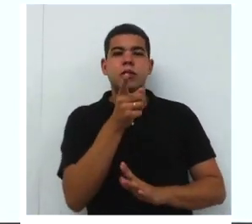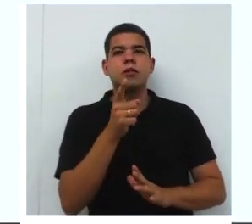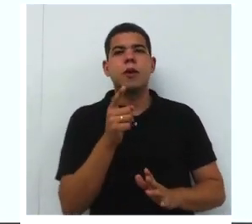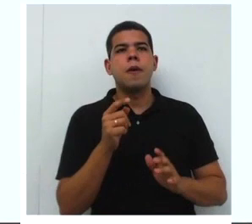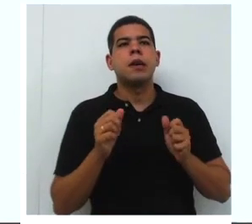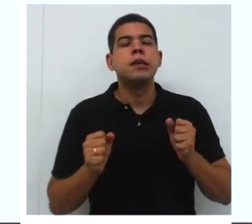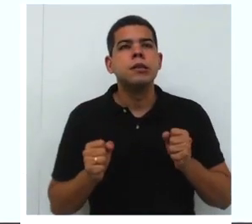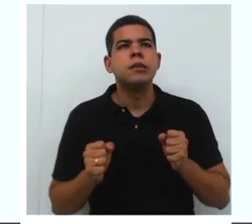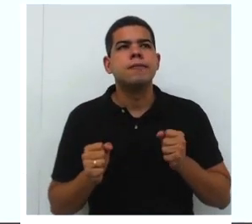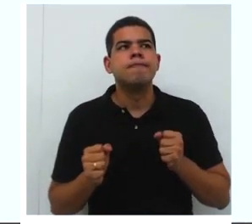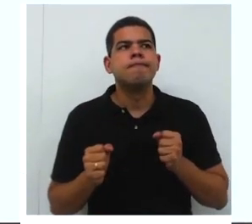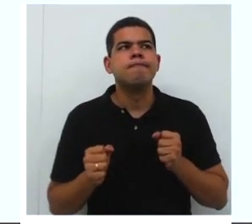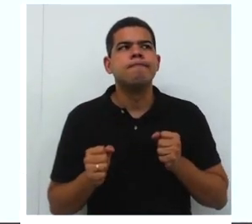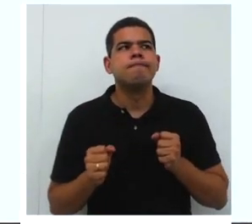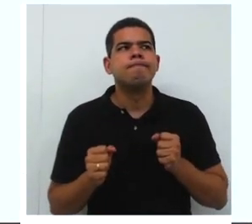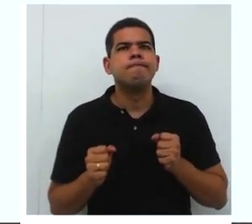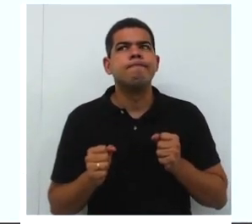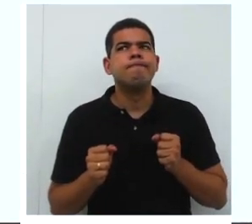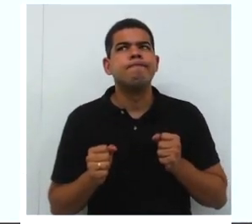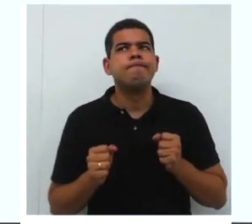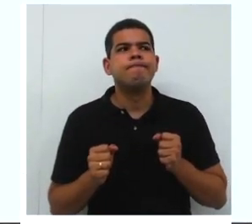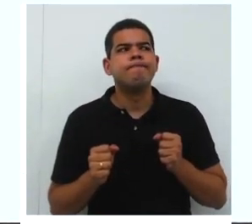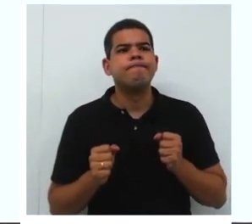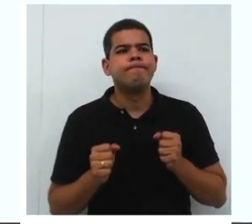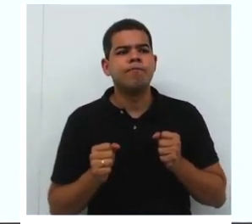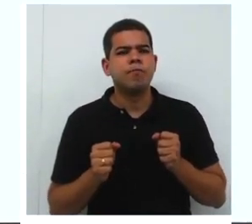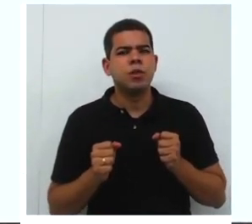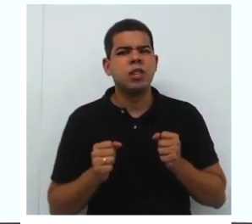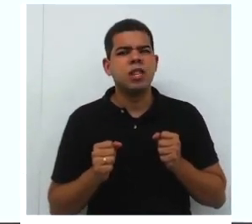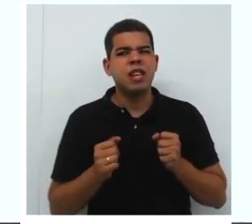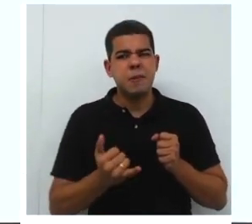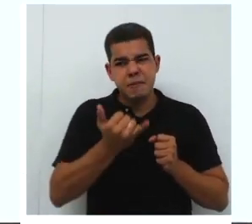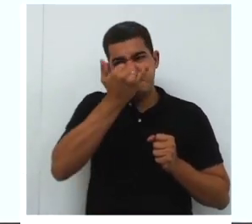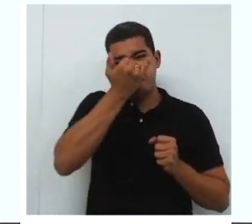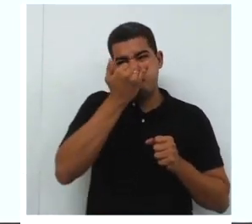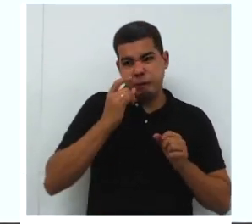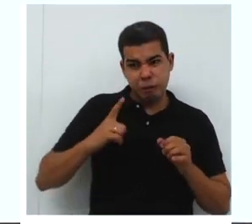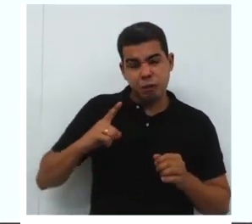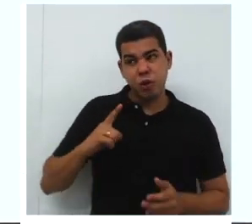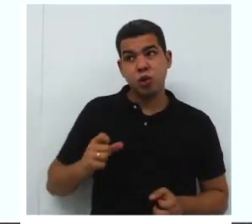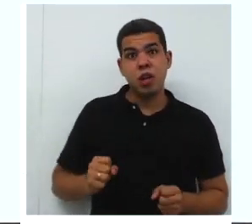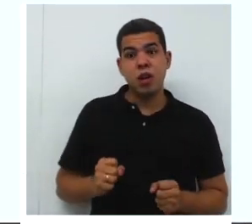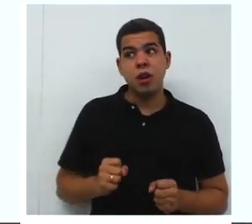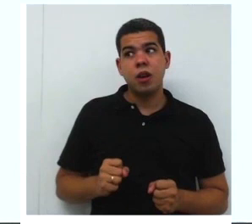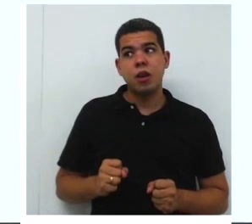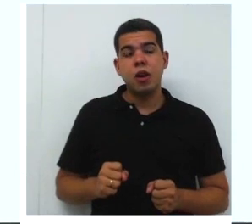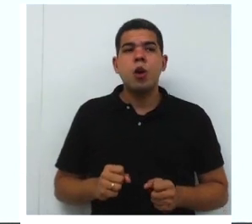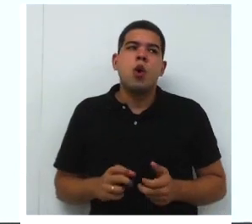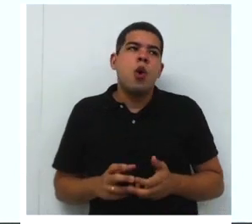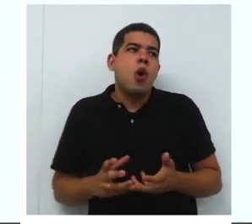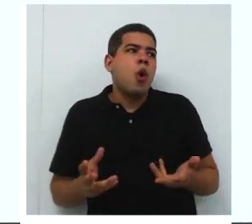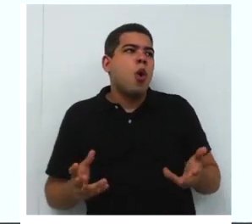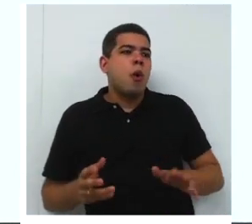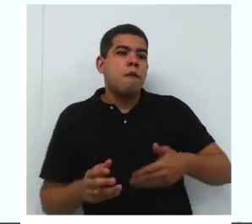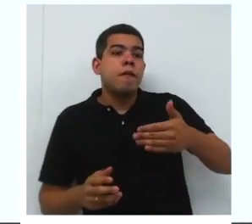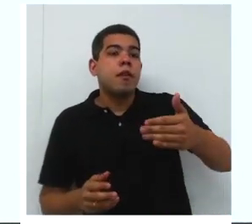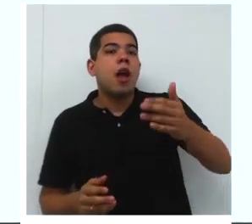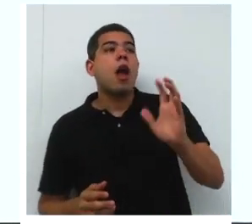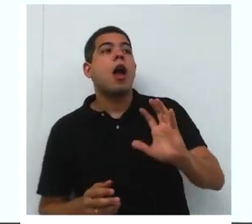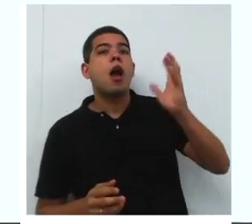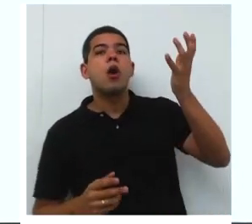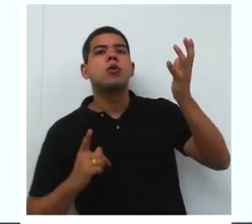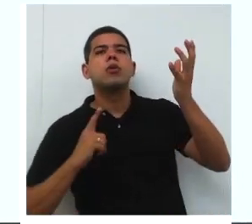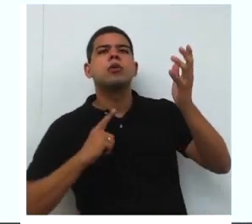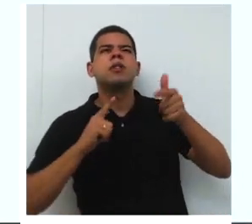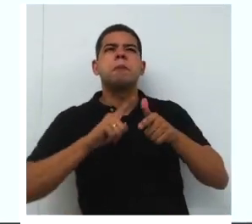nesse momento de dar uma paradinha e pensar, rapaz, será que vai dar bronca para mim? O que é que vai acontecer a partir de